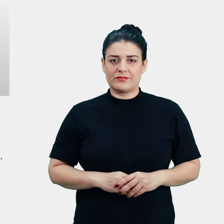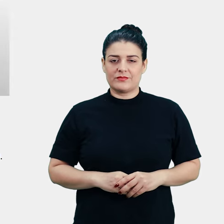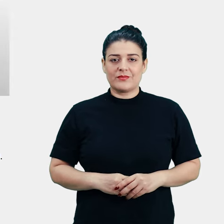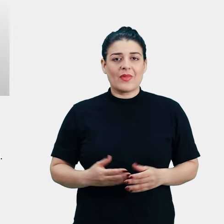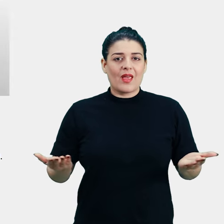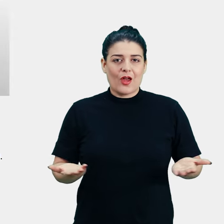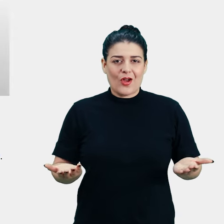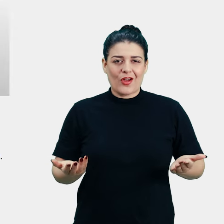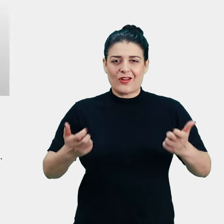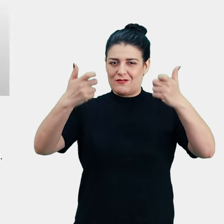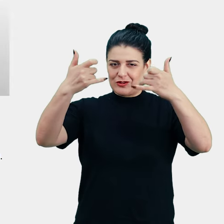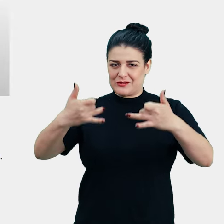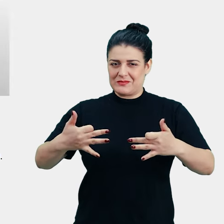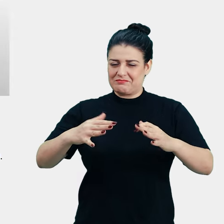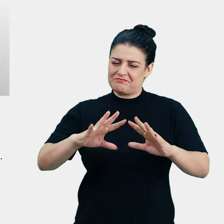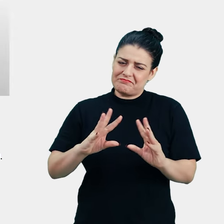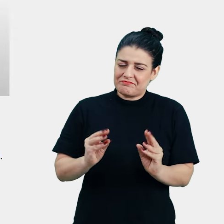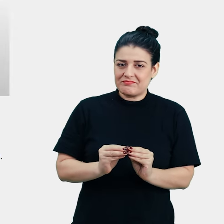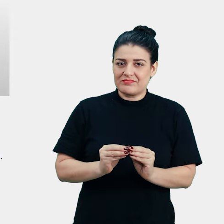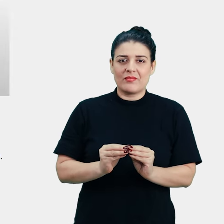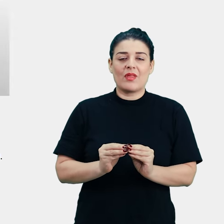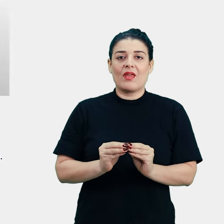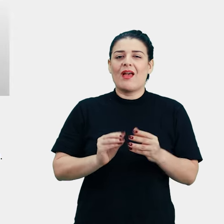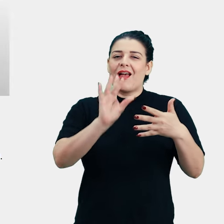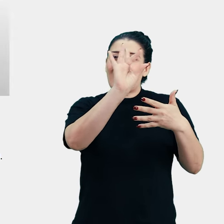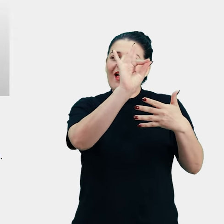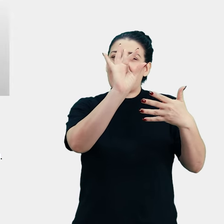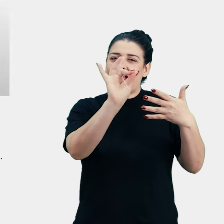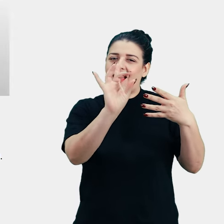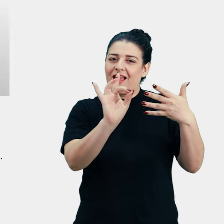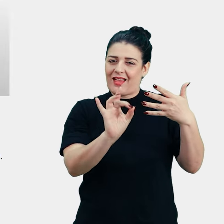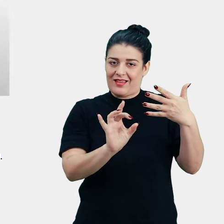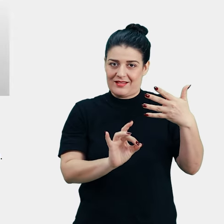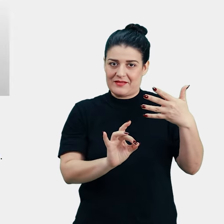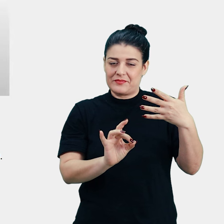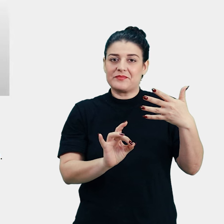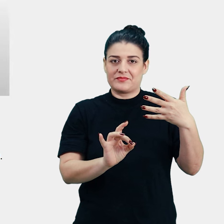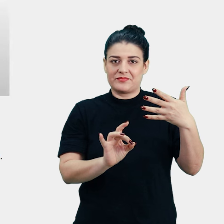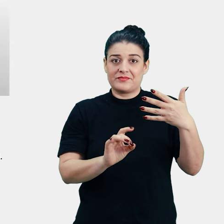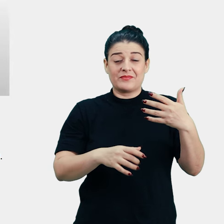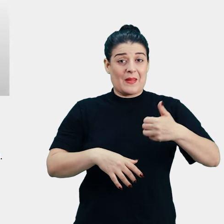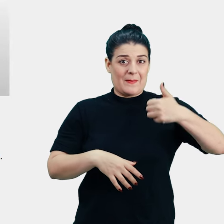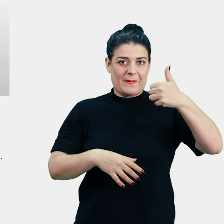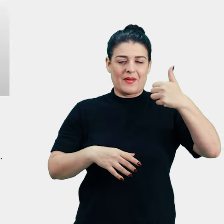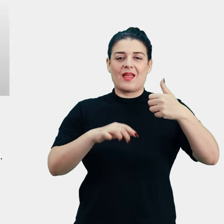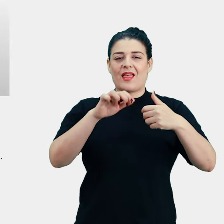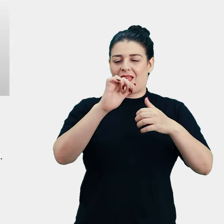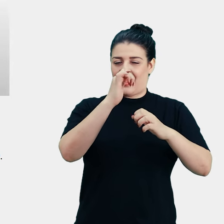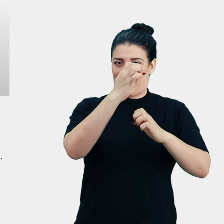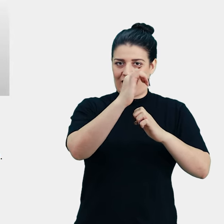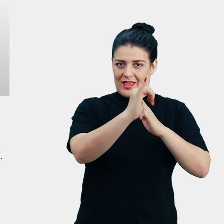agora eu vou falar um pouquinho, brevemente, sobre cada uma dessas fontes. Então, aqui, a ionização por